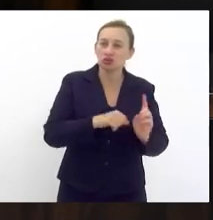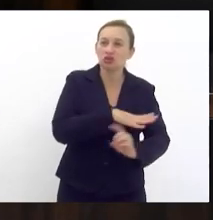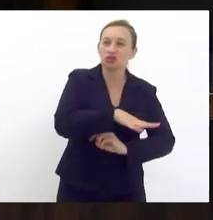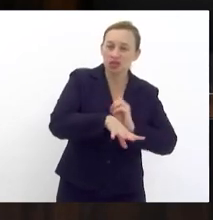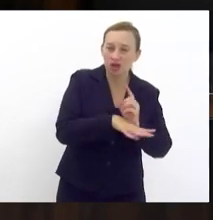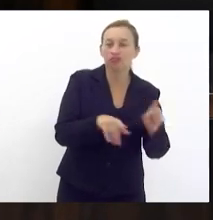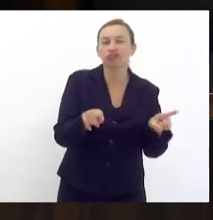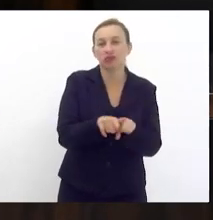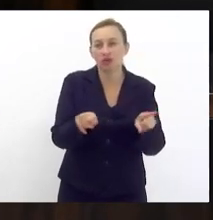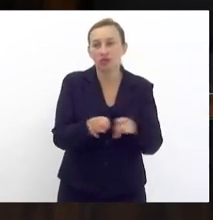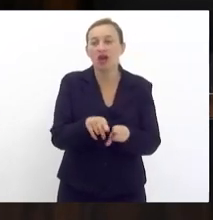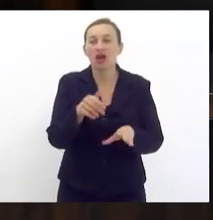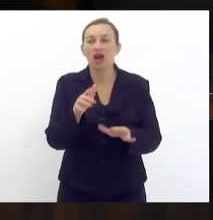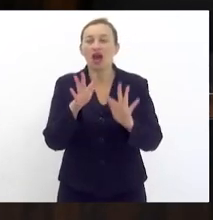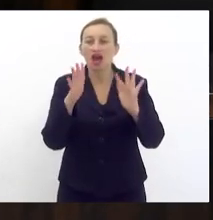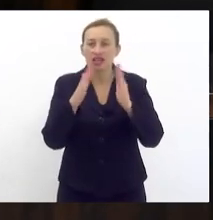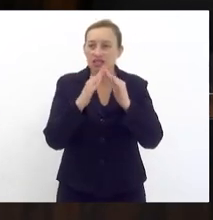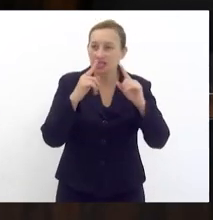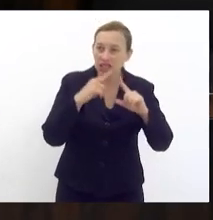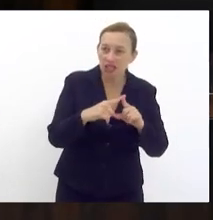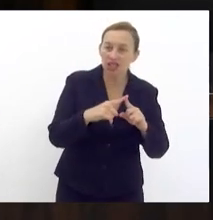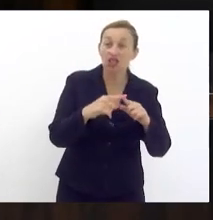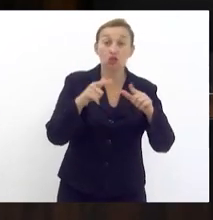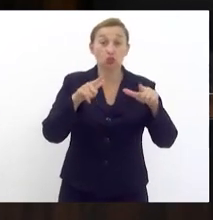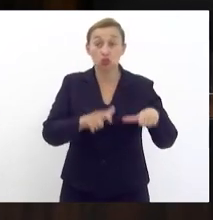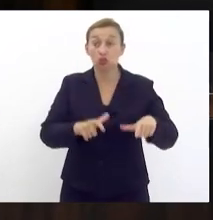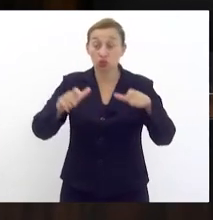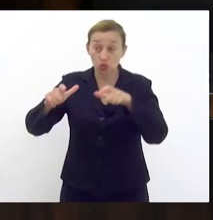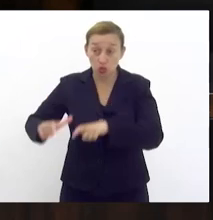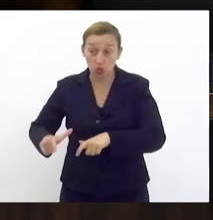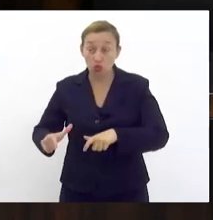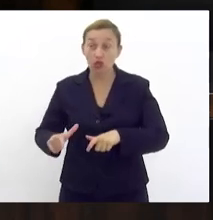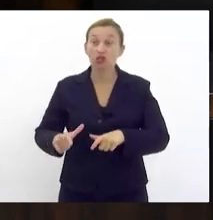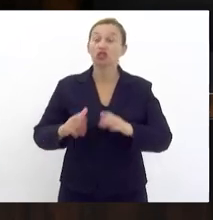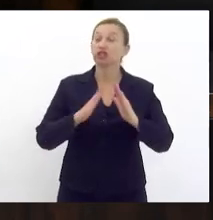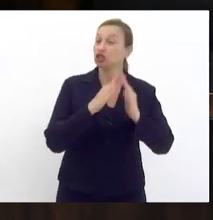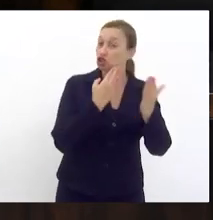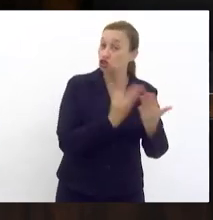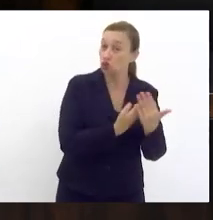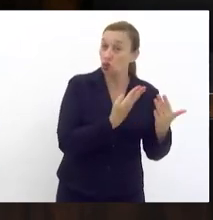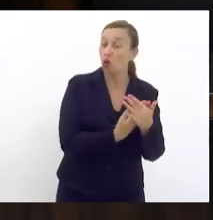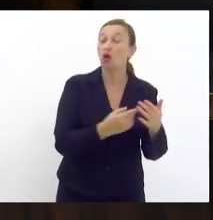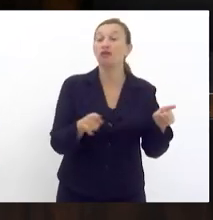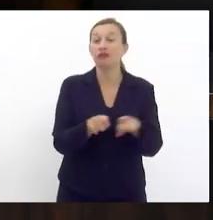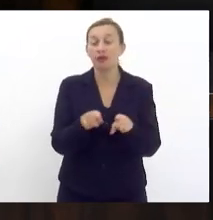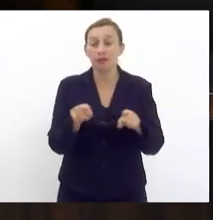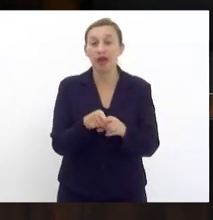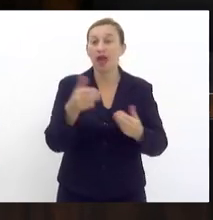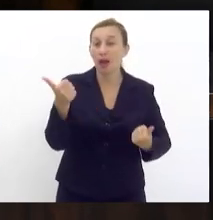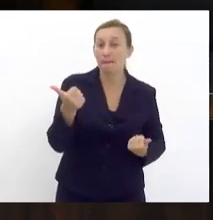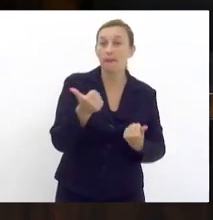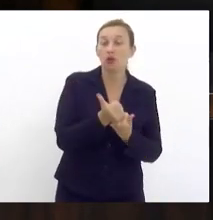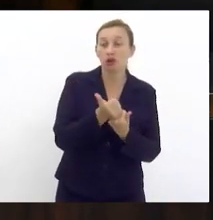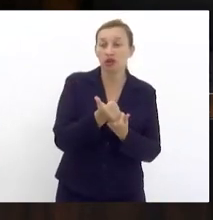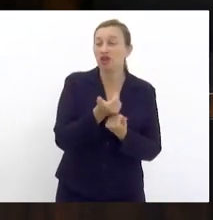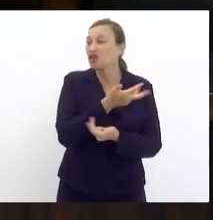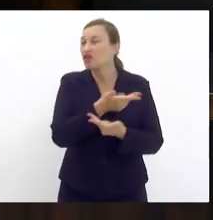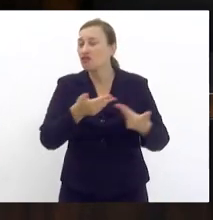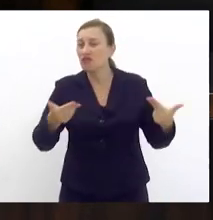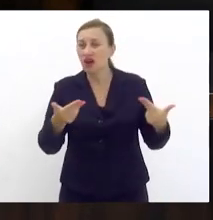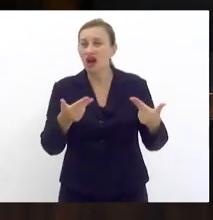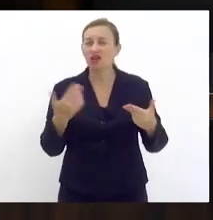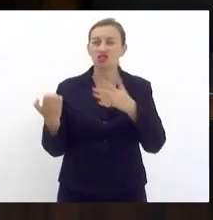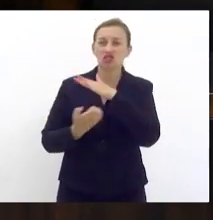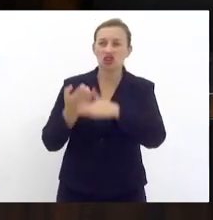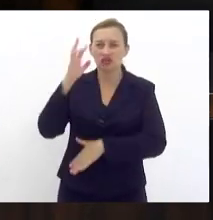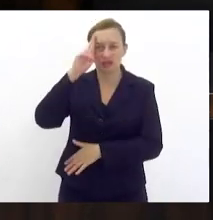famílias, às igrejas, os espaços físicos aí de escola, né? igrejas que estavam dando ajuda, vários empresários